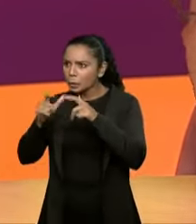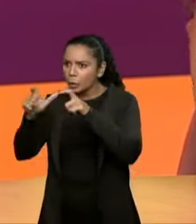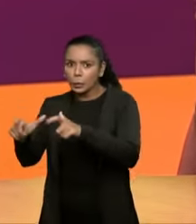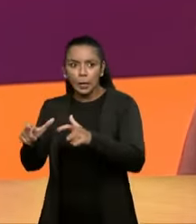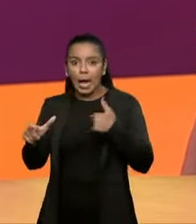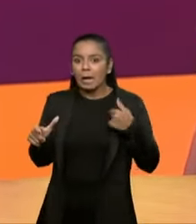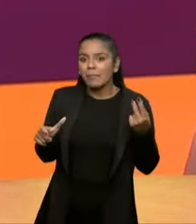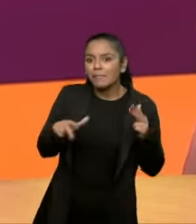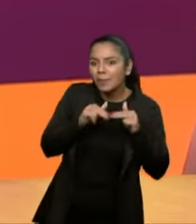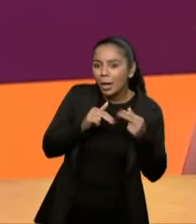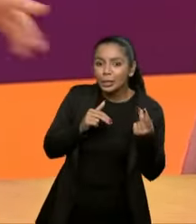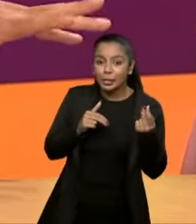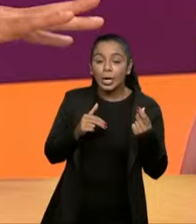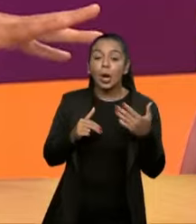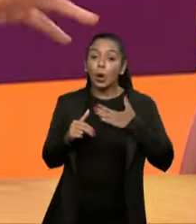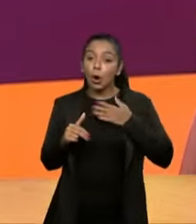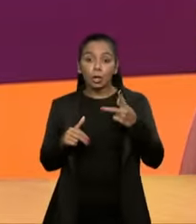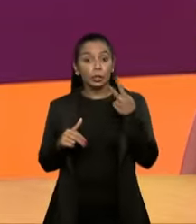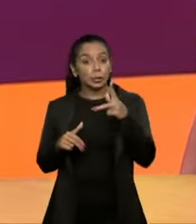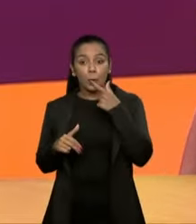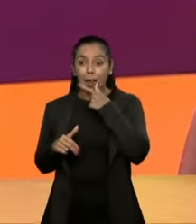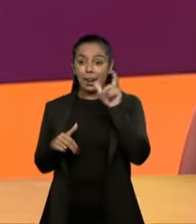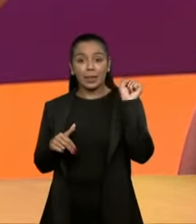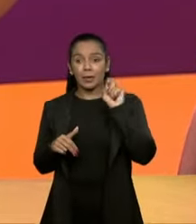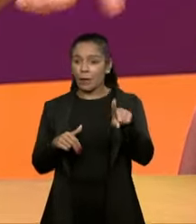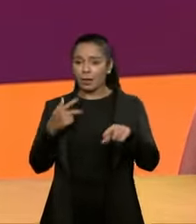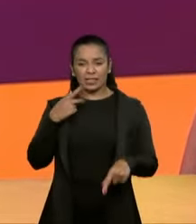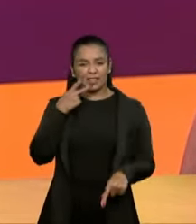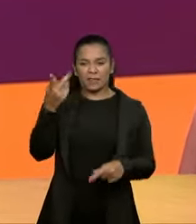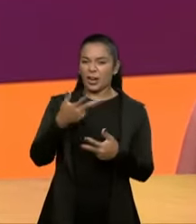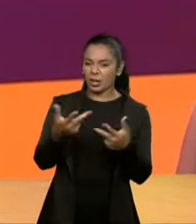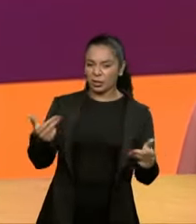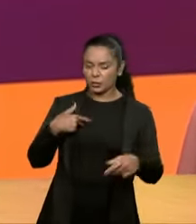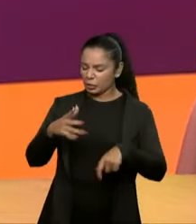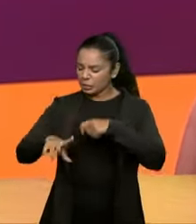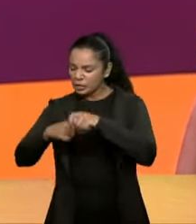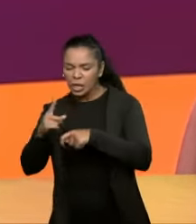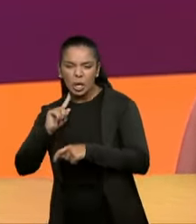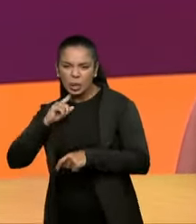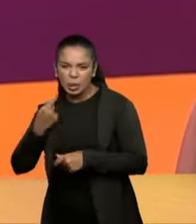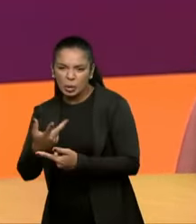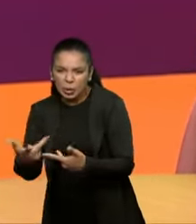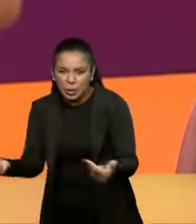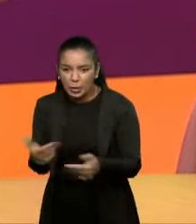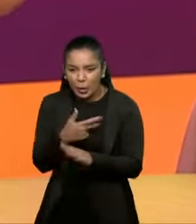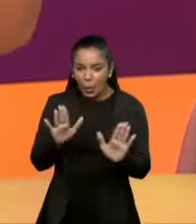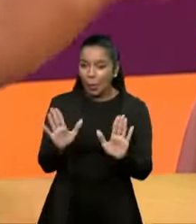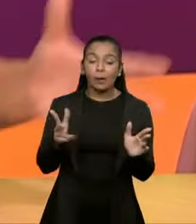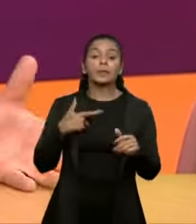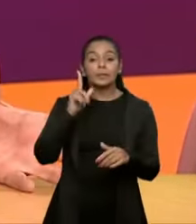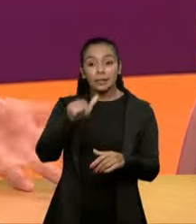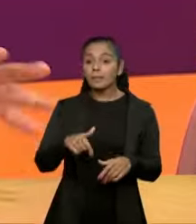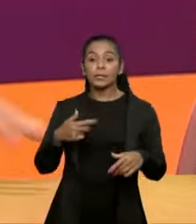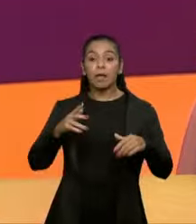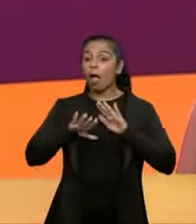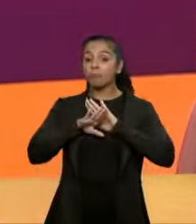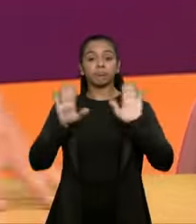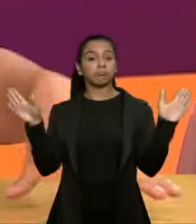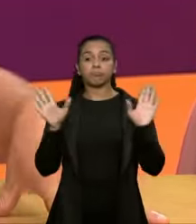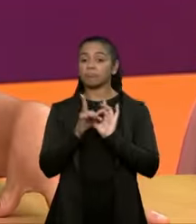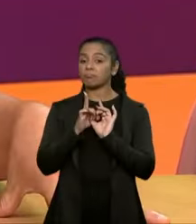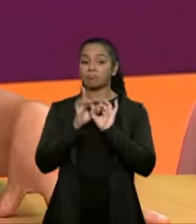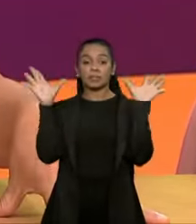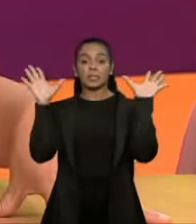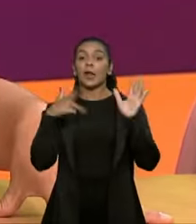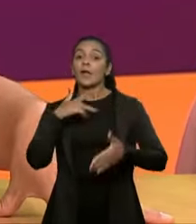e eu gosto na tua linguagem. Você é meio parecidão que eu. Você é meio esculhambado, você é suja, tá cozinhando, você é suja, mente, seus dentes estão sujos. É uma delícia. Você é muito assim, então eu viajo